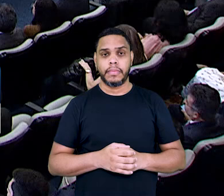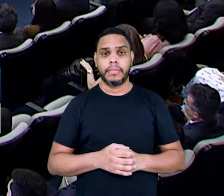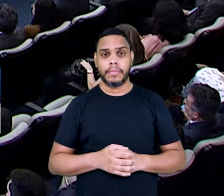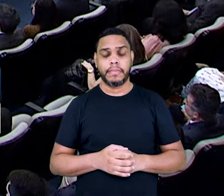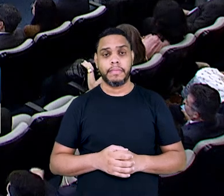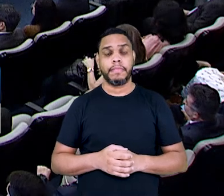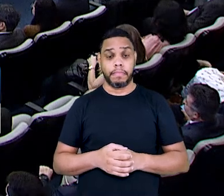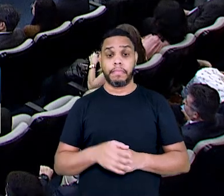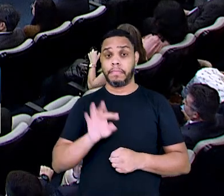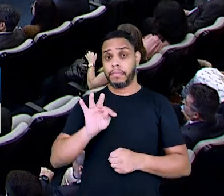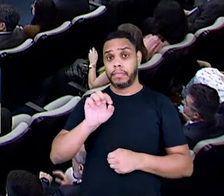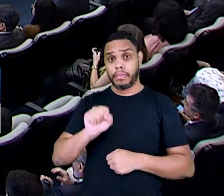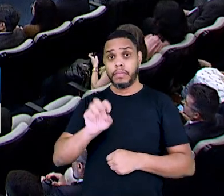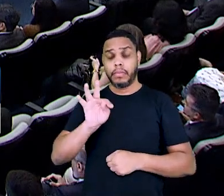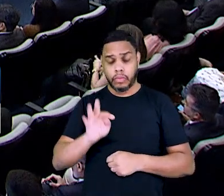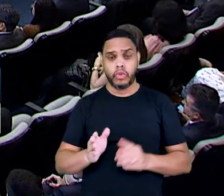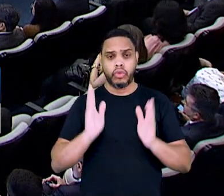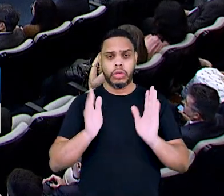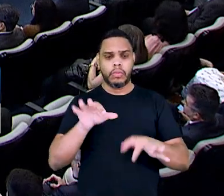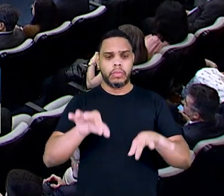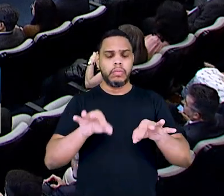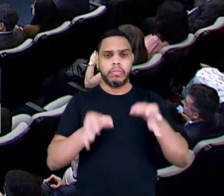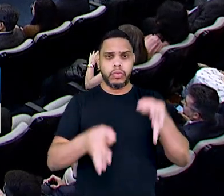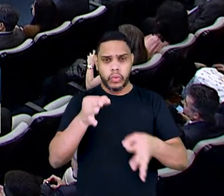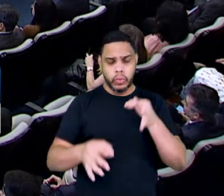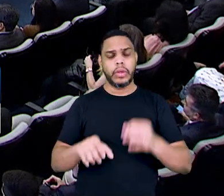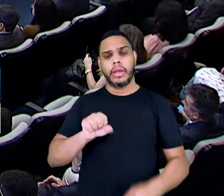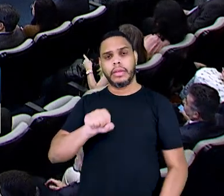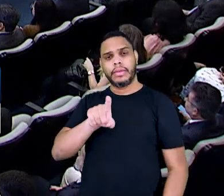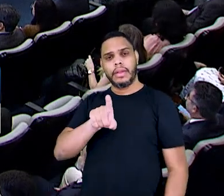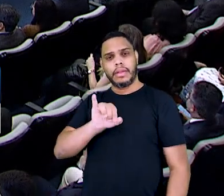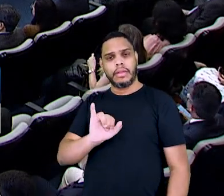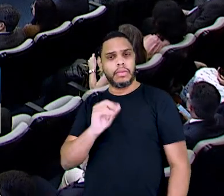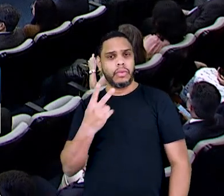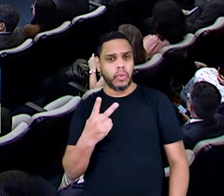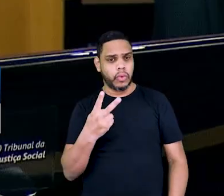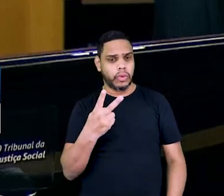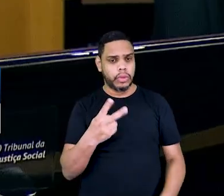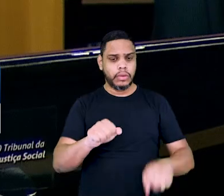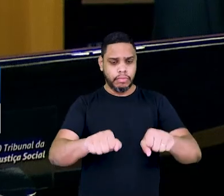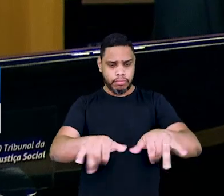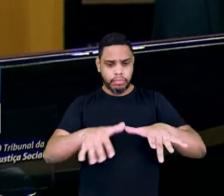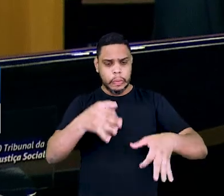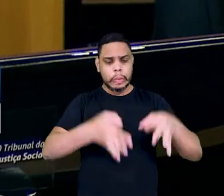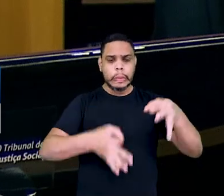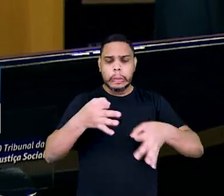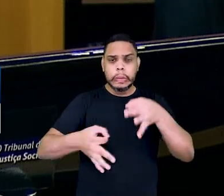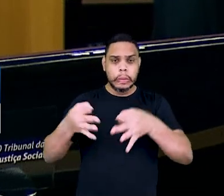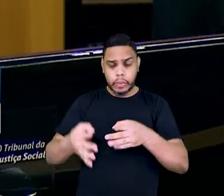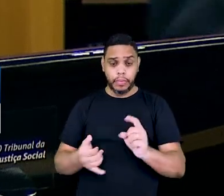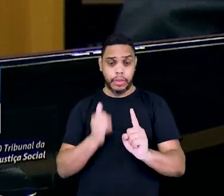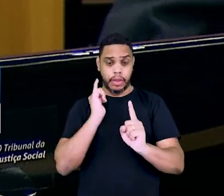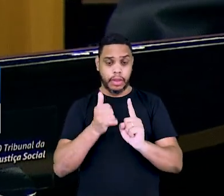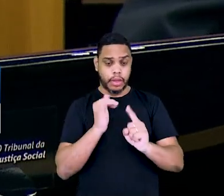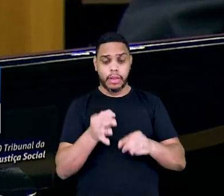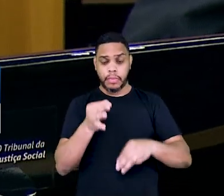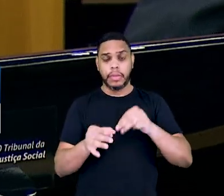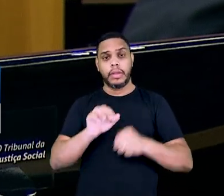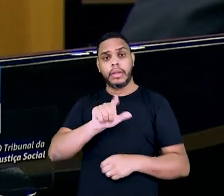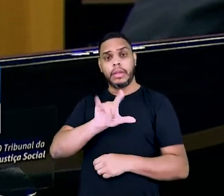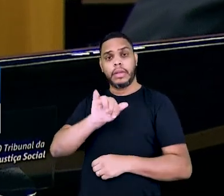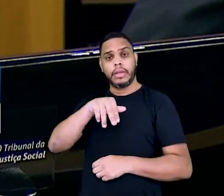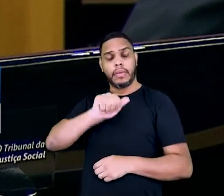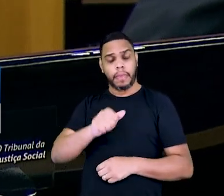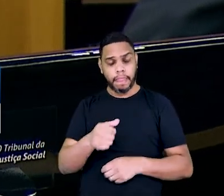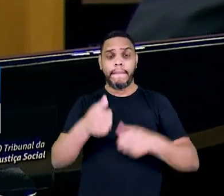do Trabalho, o caso foi julgado pela Seção 2 de Dissídios Individuais. A relatora, a ministra Liana Chaib, explicou